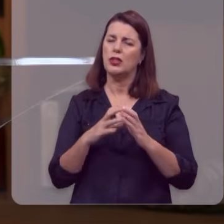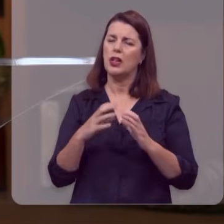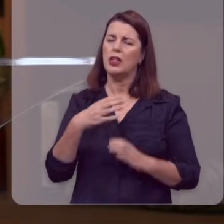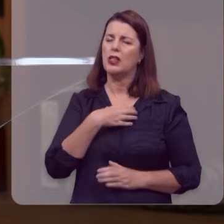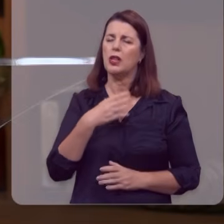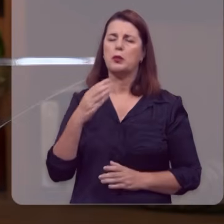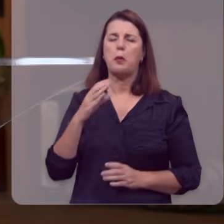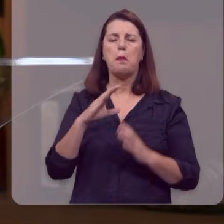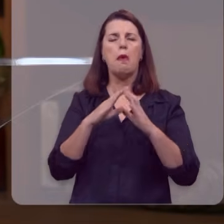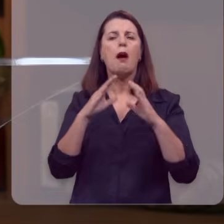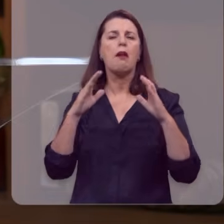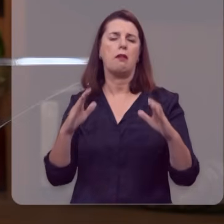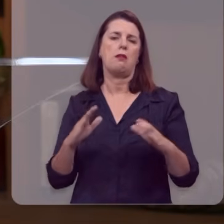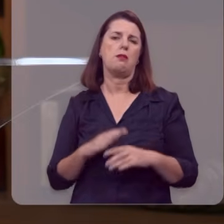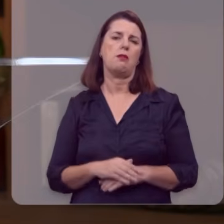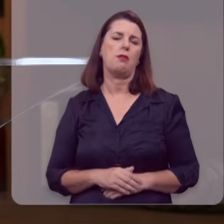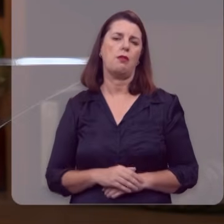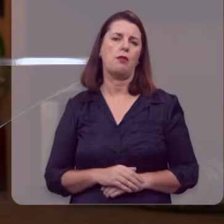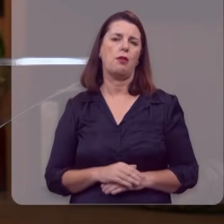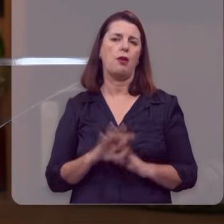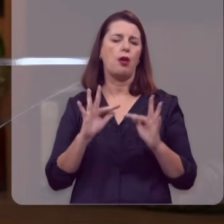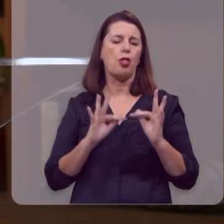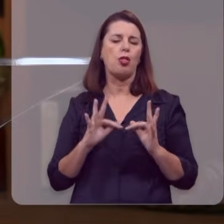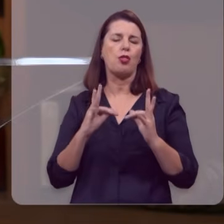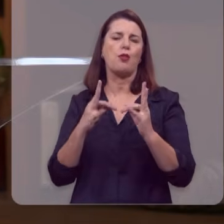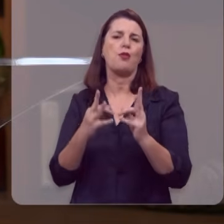maiúscula, superlativa.